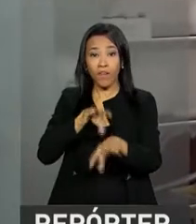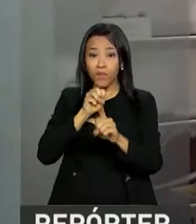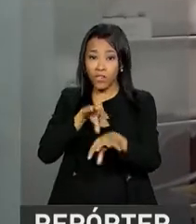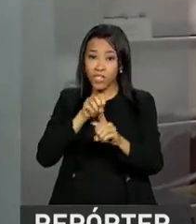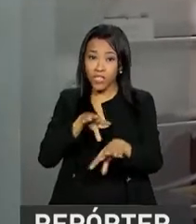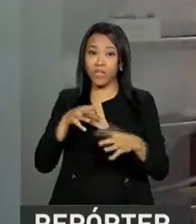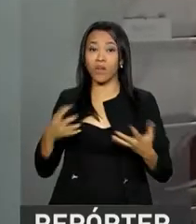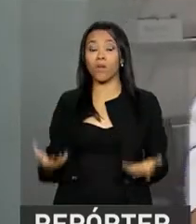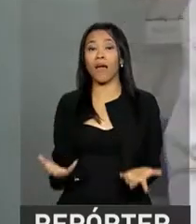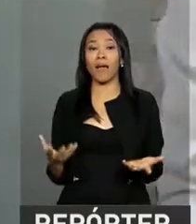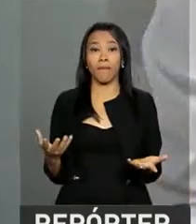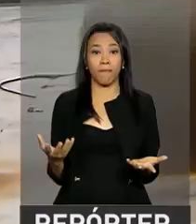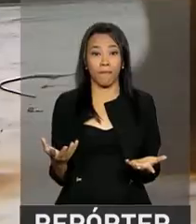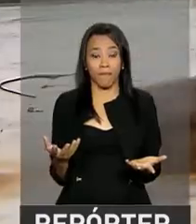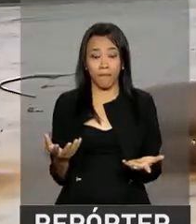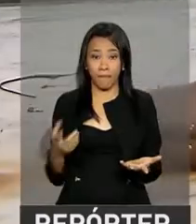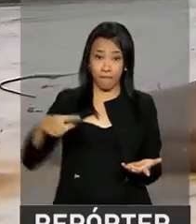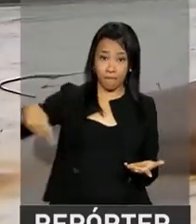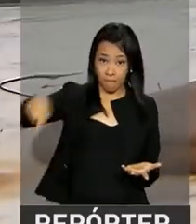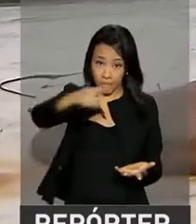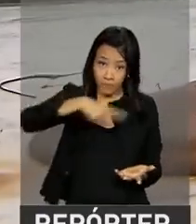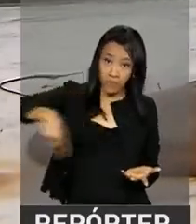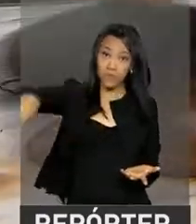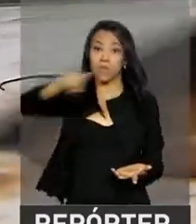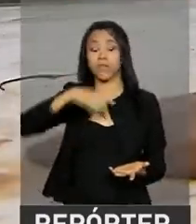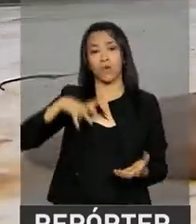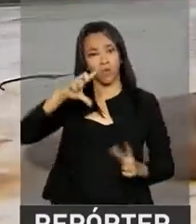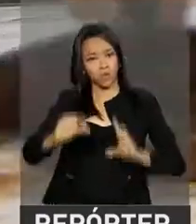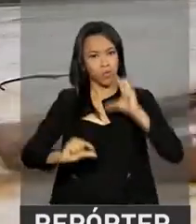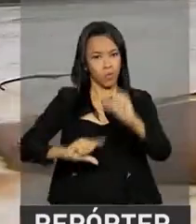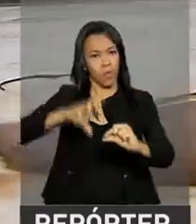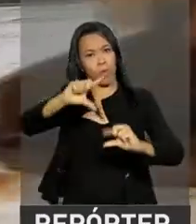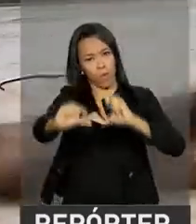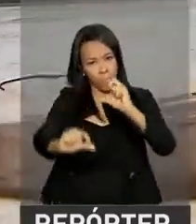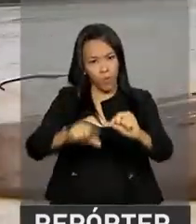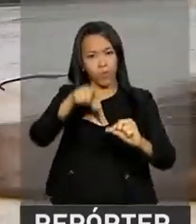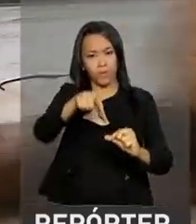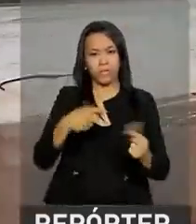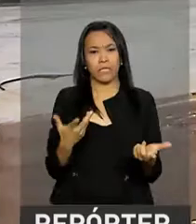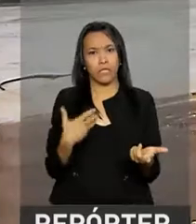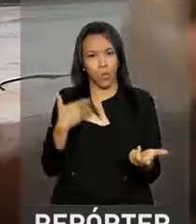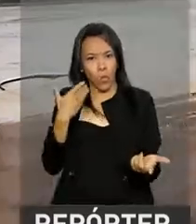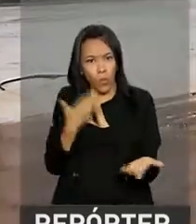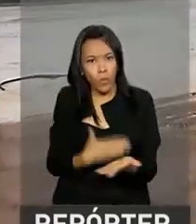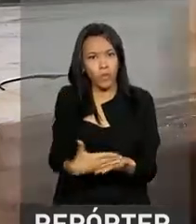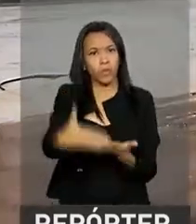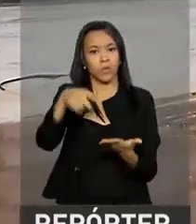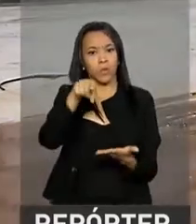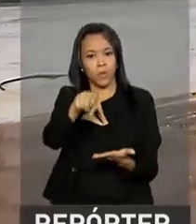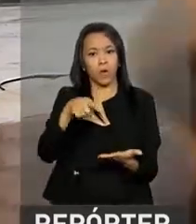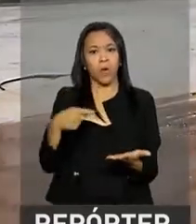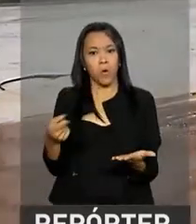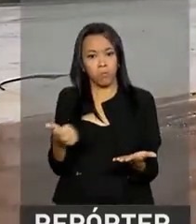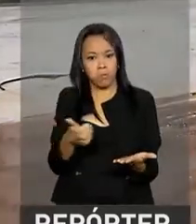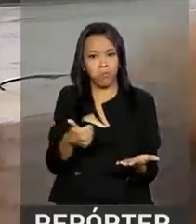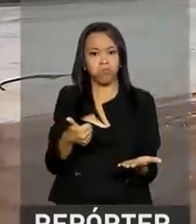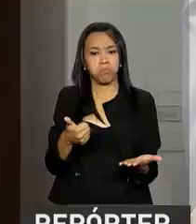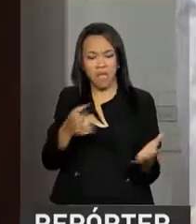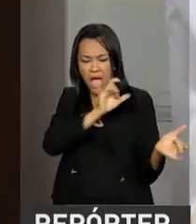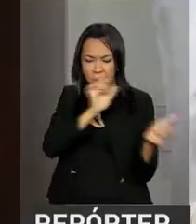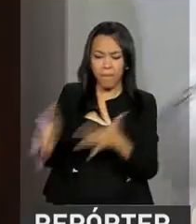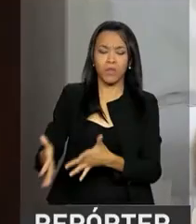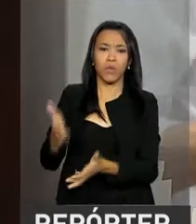açúcar nessas delícias aos poucos o hobby virou negócio e ele decidiu arriscar largou o futebol